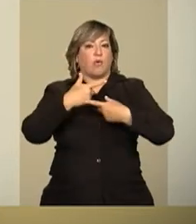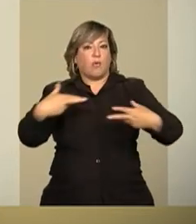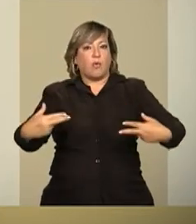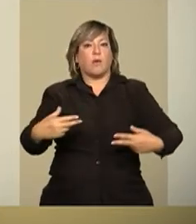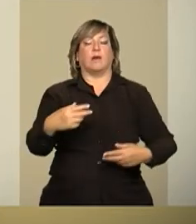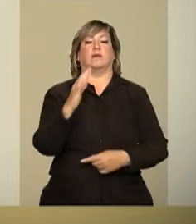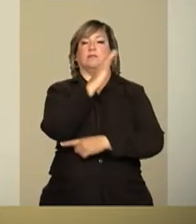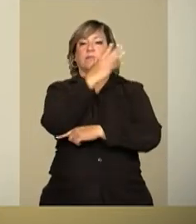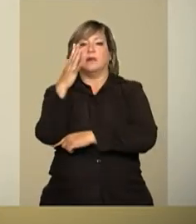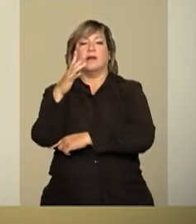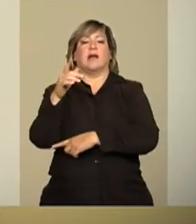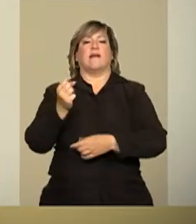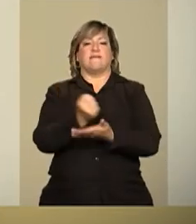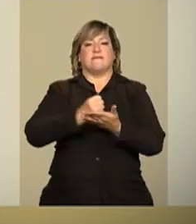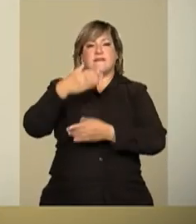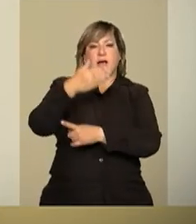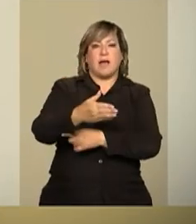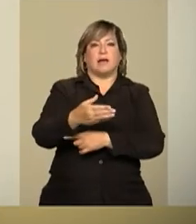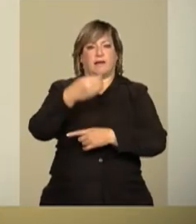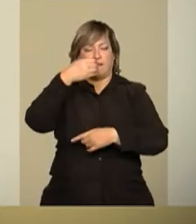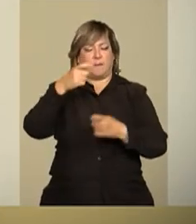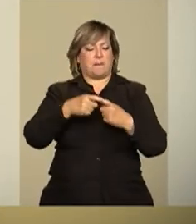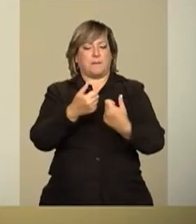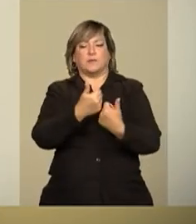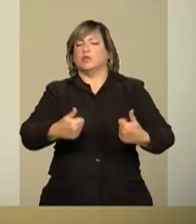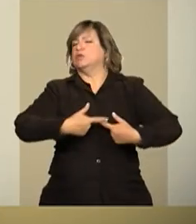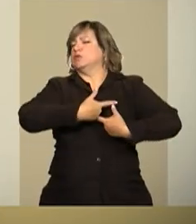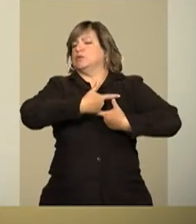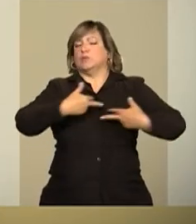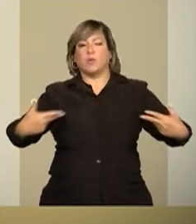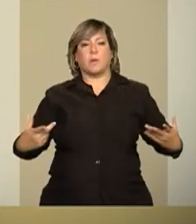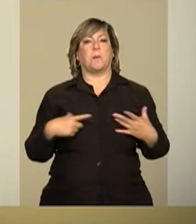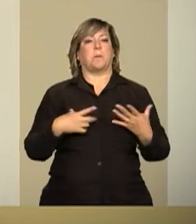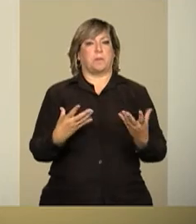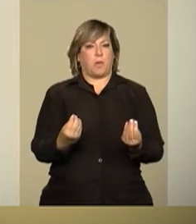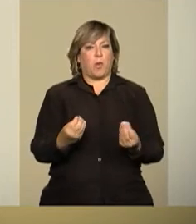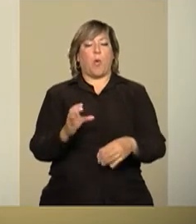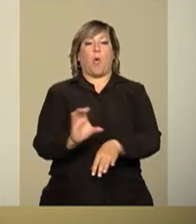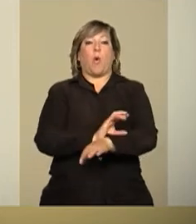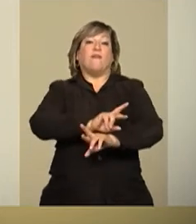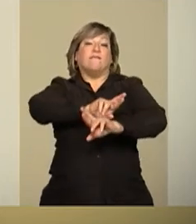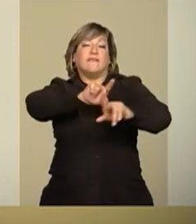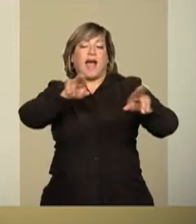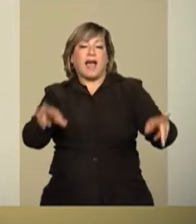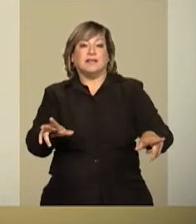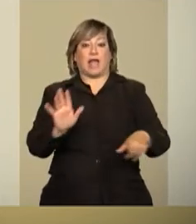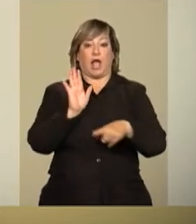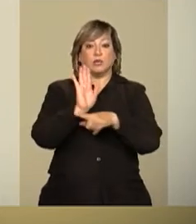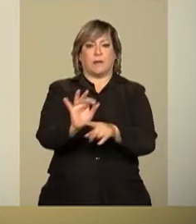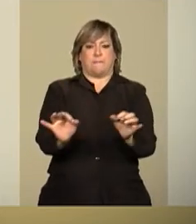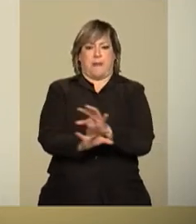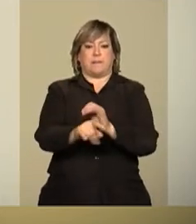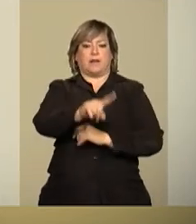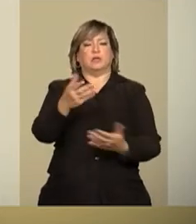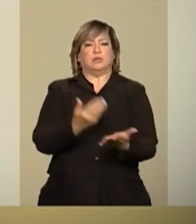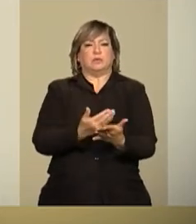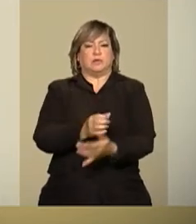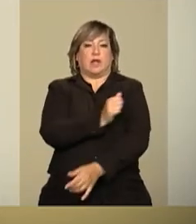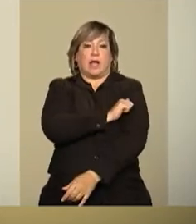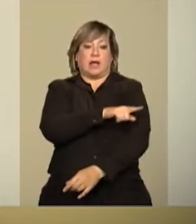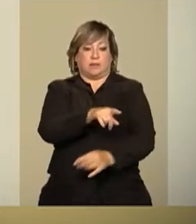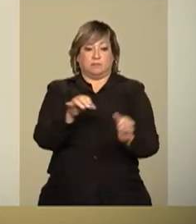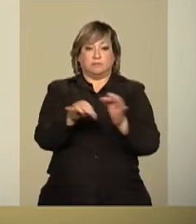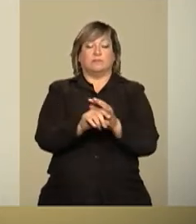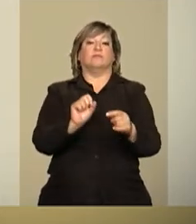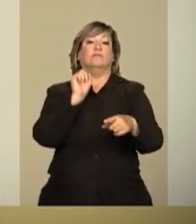ambiente massa enfermagem e vários outros macs são cursos que preparam bem estudante para ocupar as